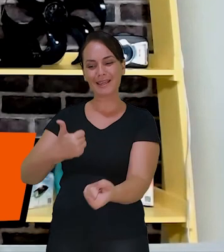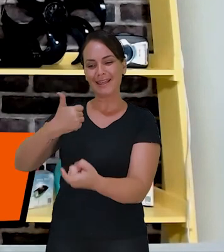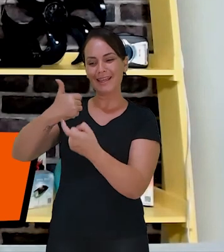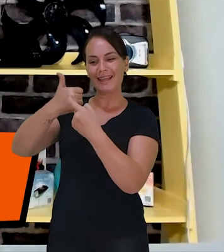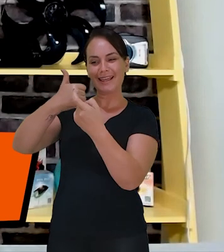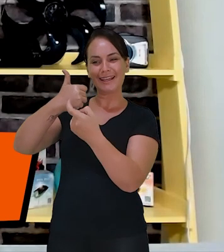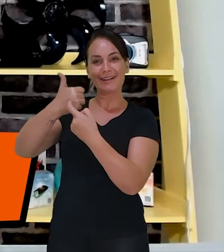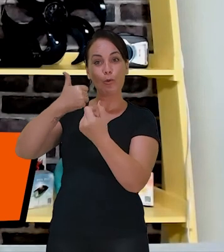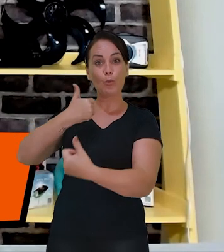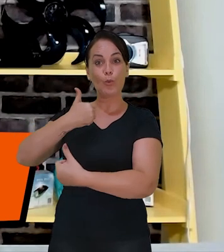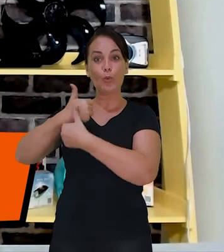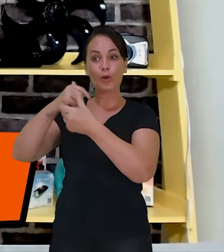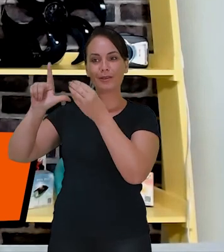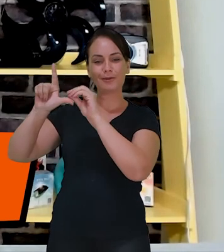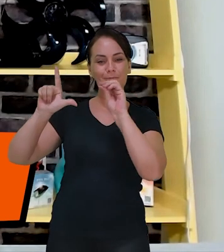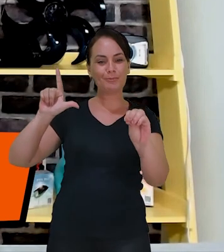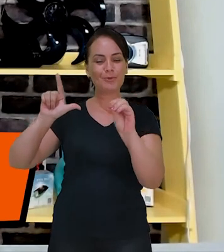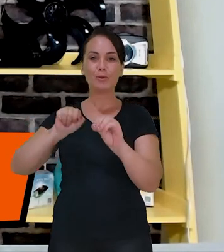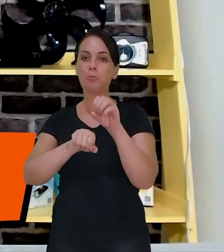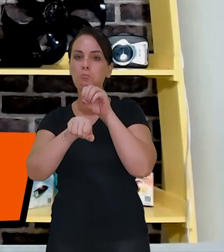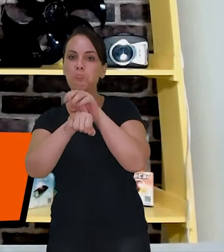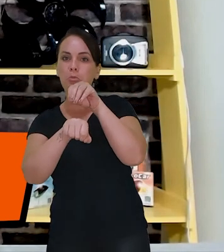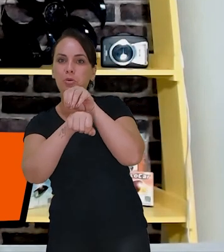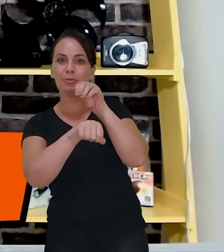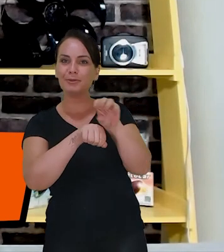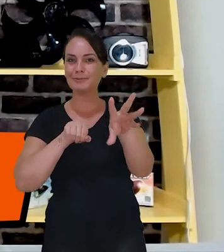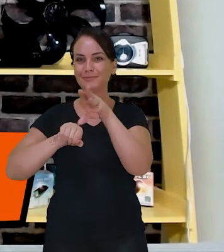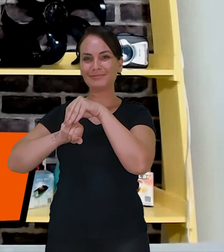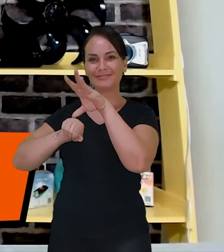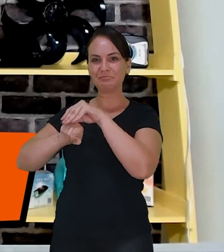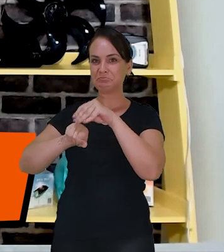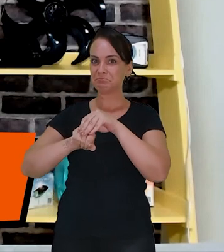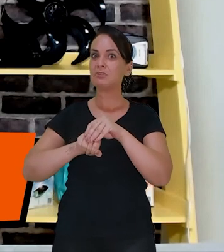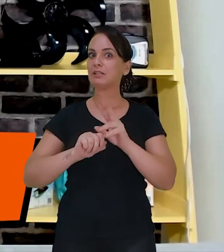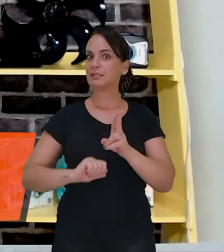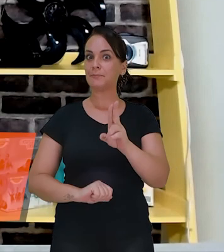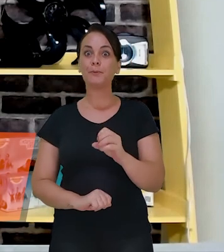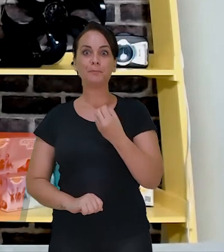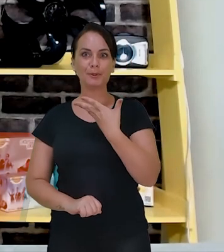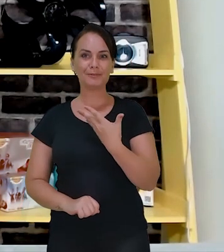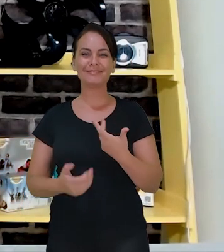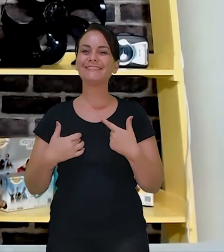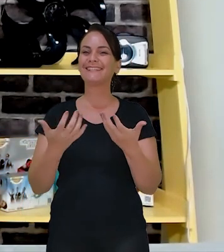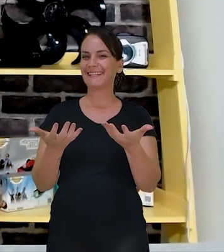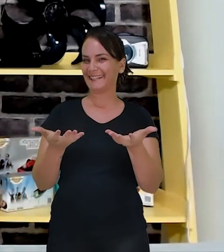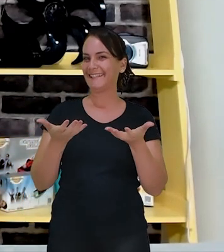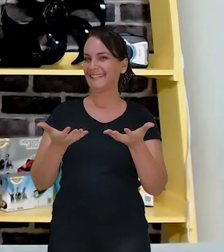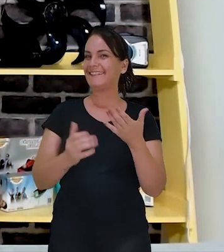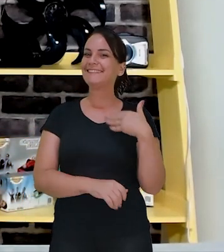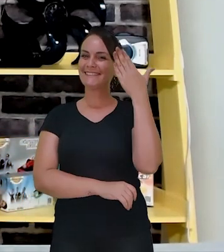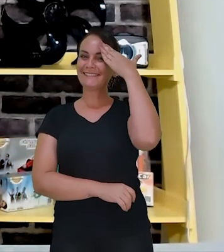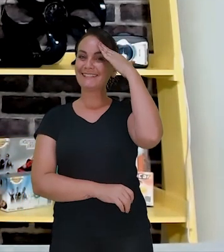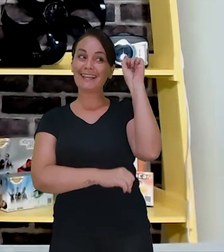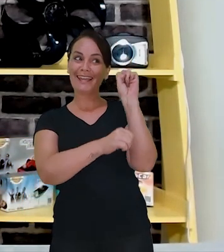vídeo, compartilhe o conteúdo. Conhecimento nunca é demais. Agora, eu sei que vocês estão esperando o Bola de Meia.